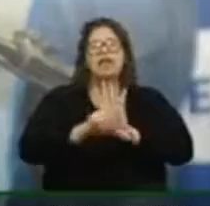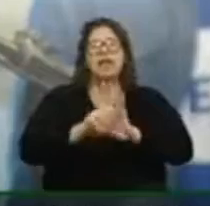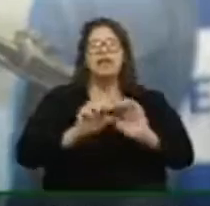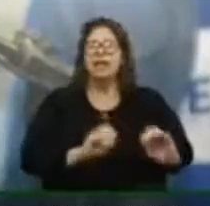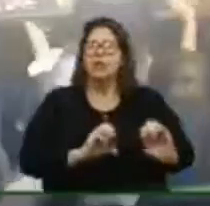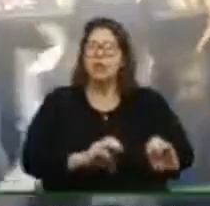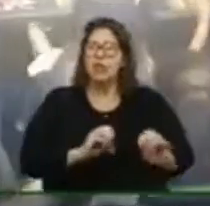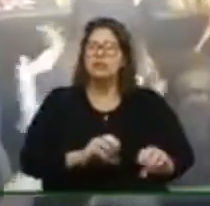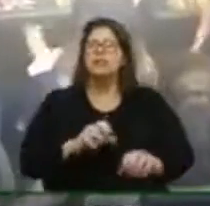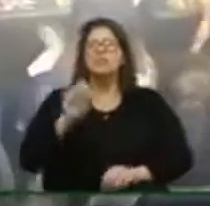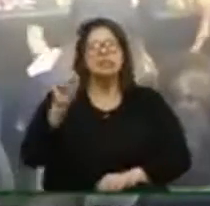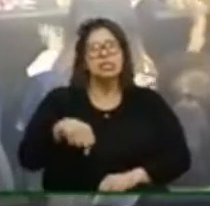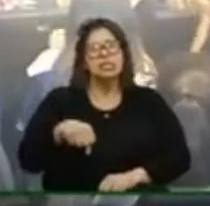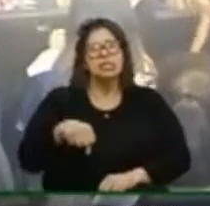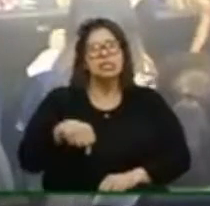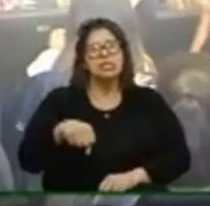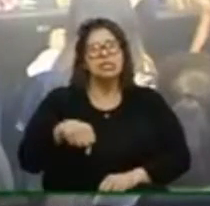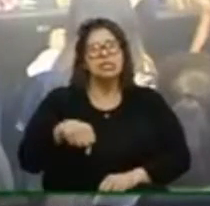estado